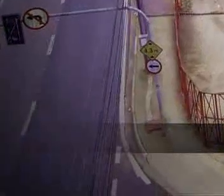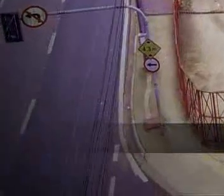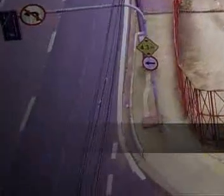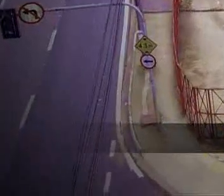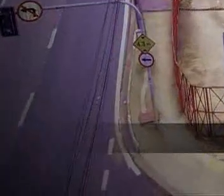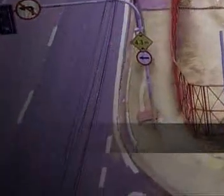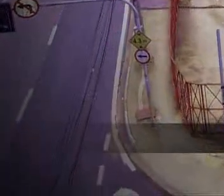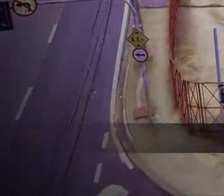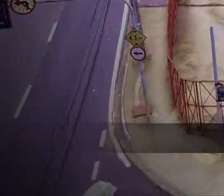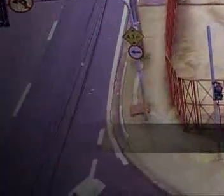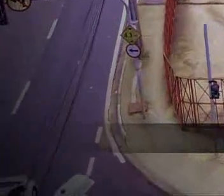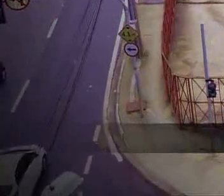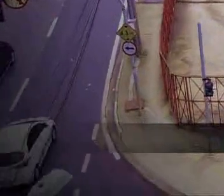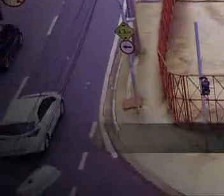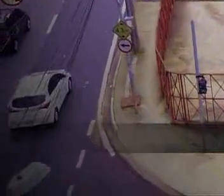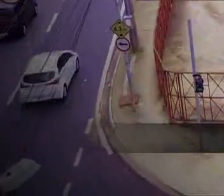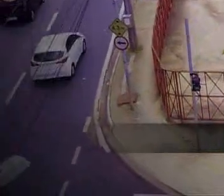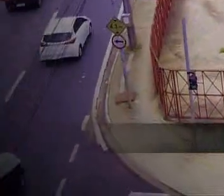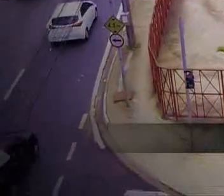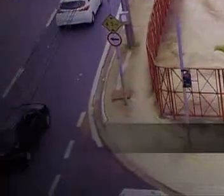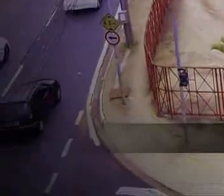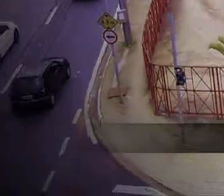eu vou